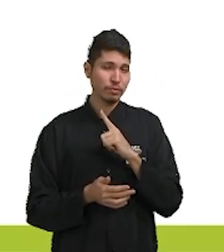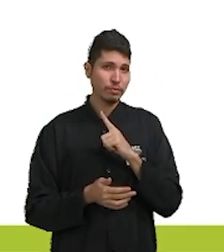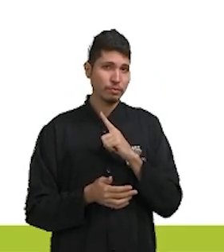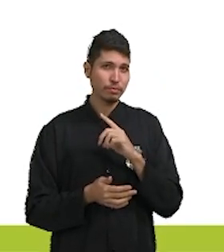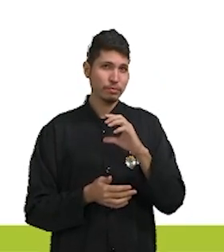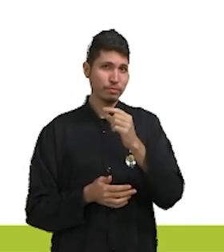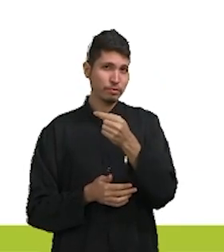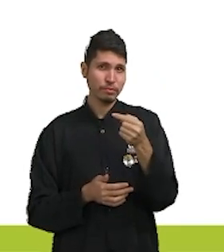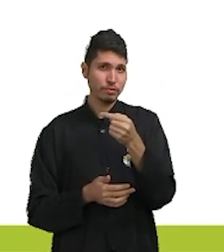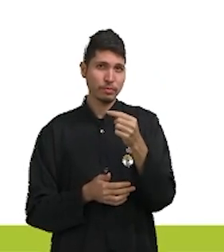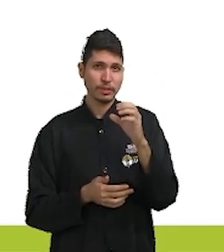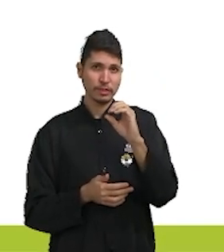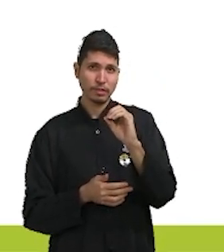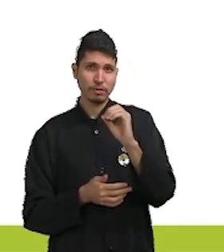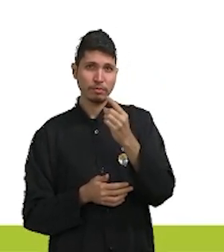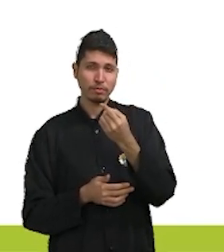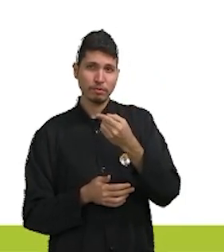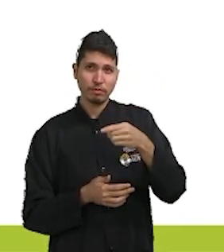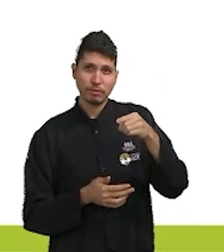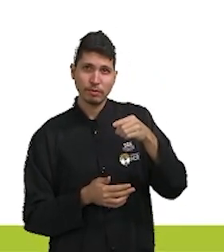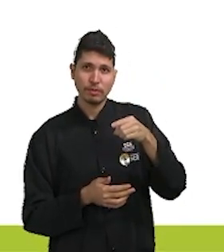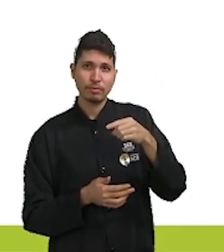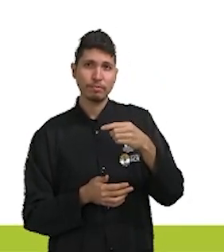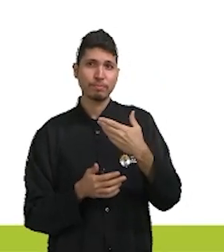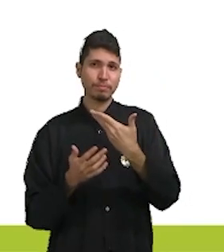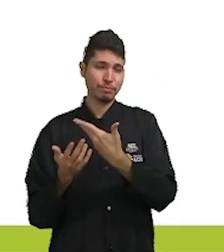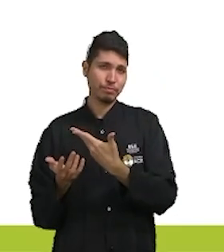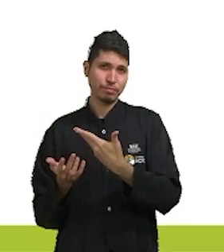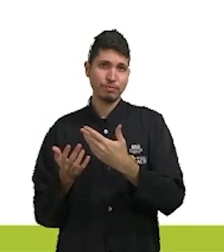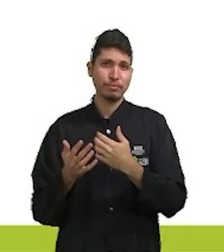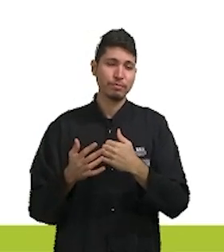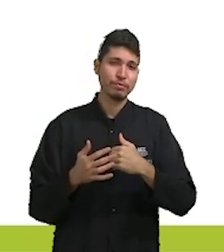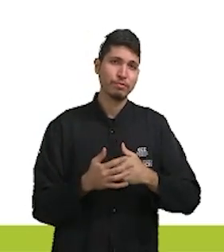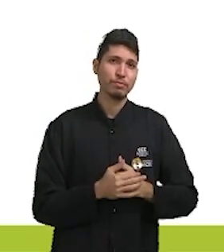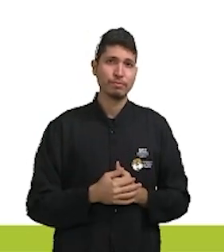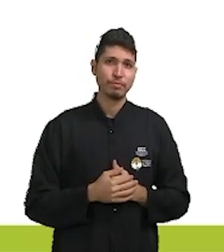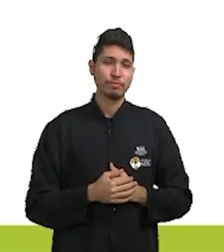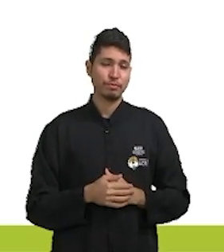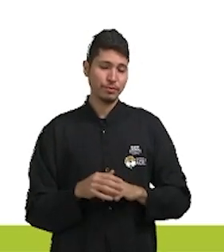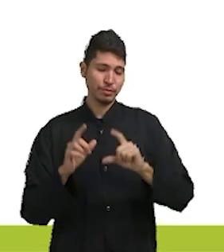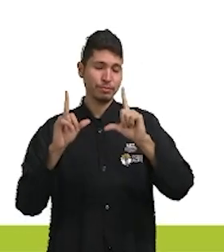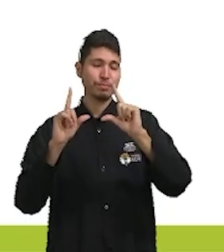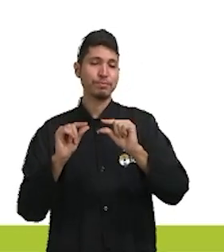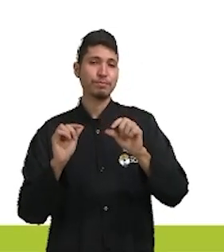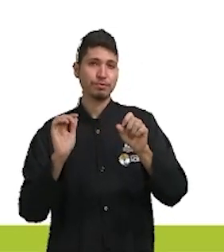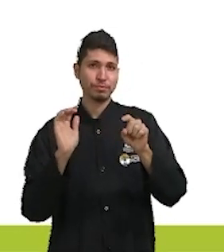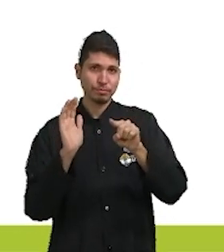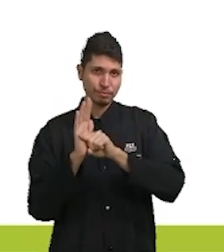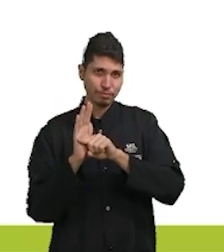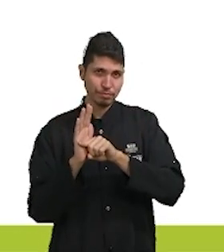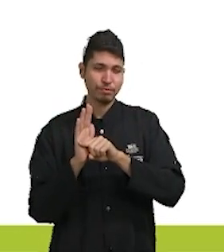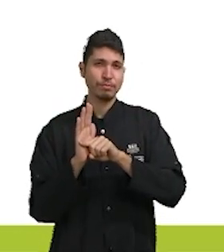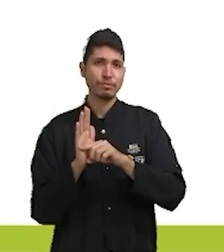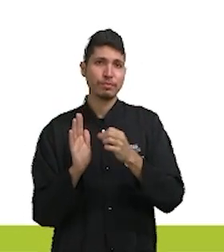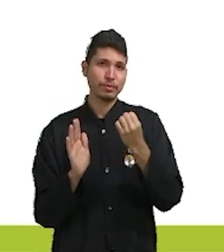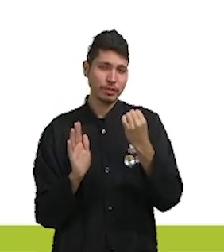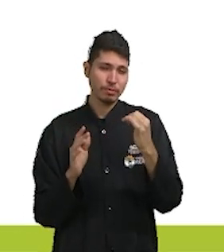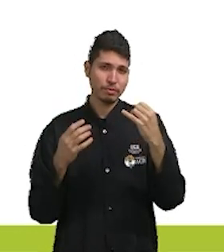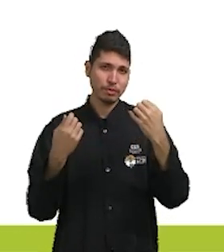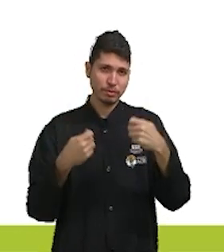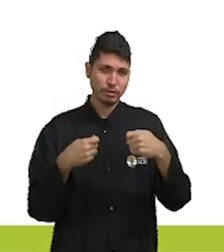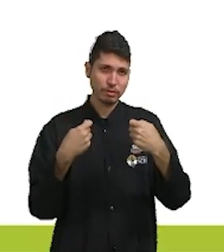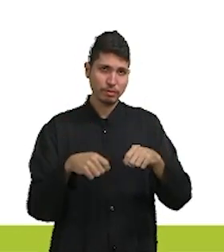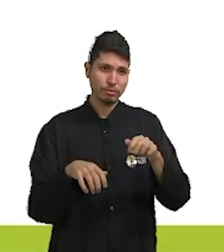menos 0,83. Então, ela vai ser a nossa redução. Se eu preciso de uma outra reação,